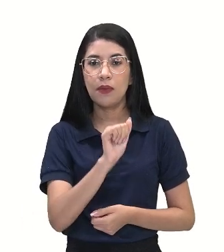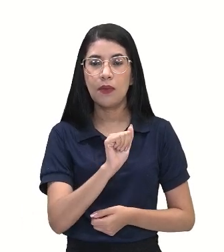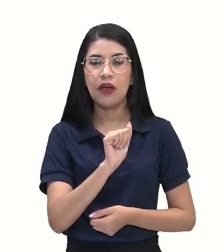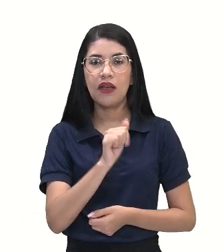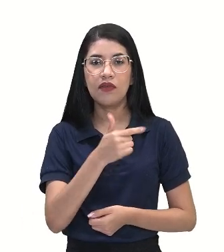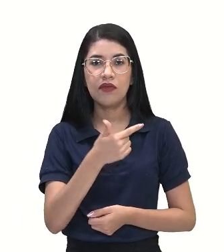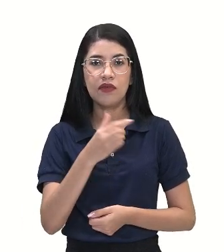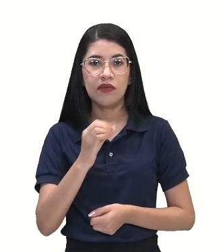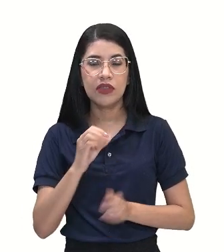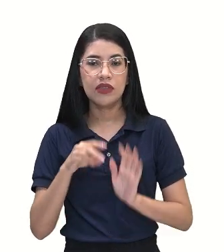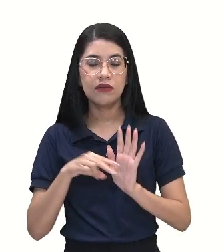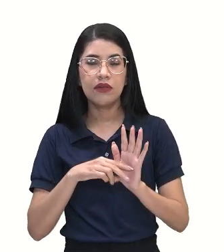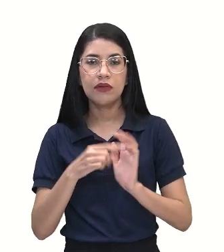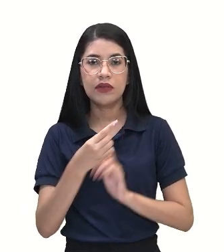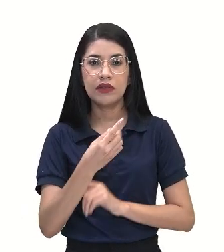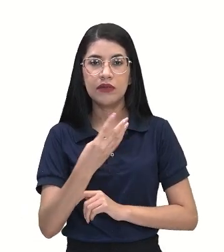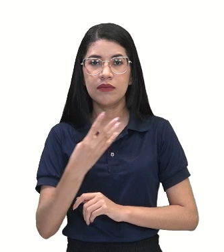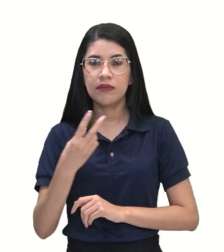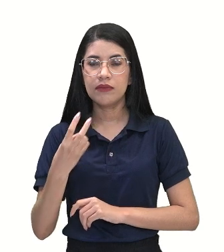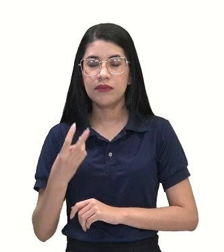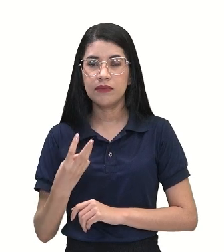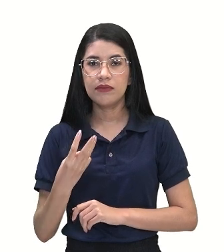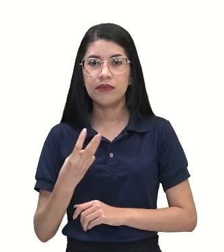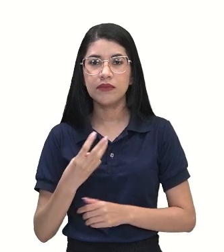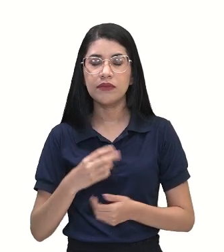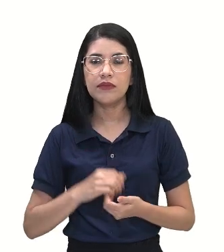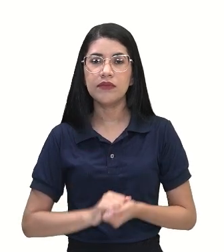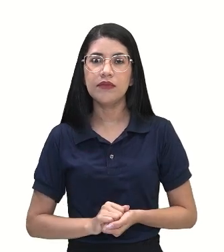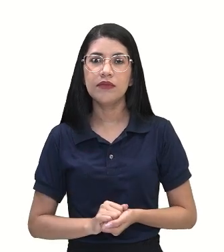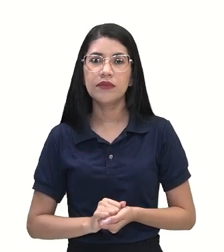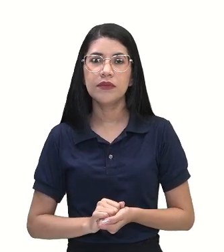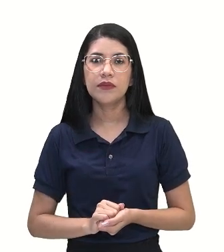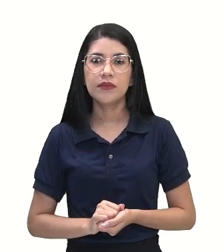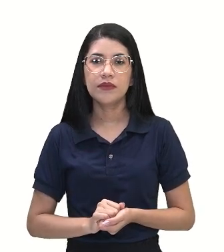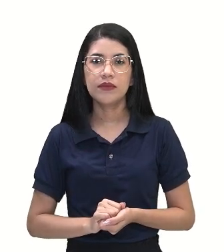143. Ou seja, o 143 é o meu